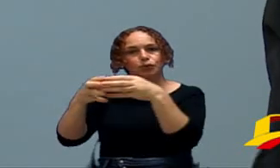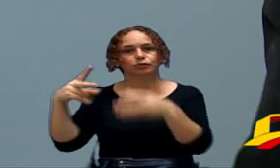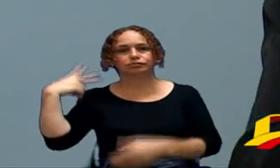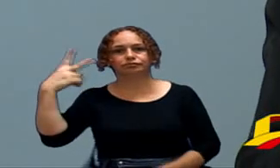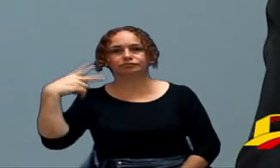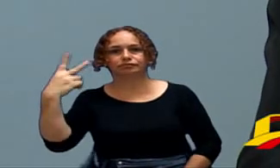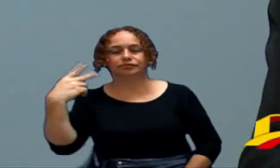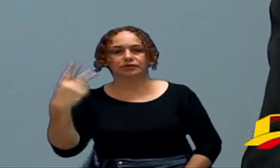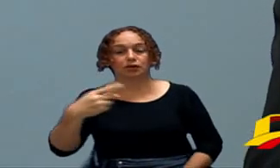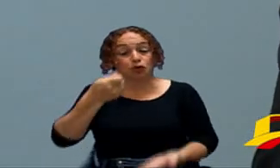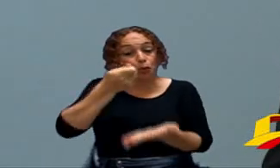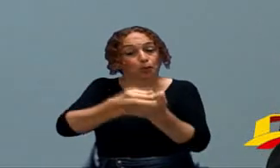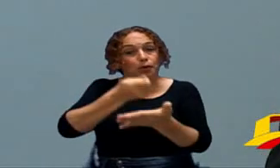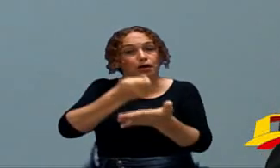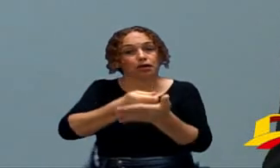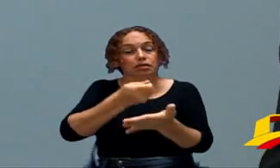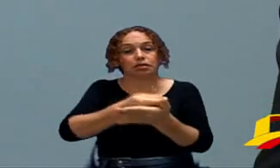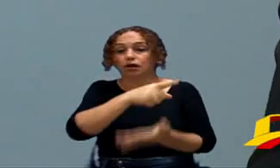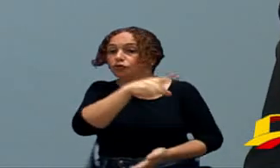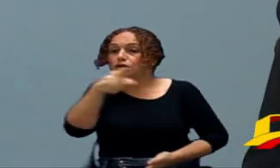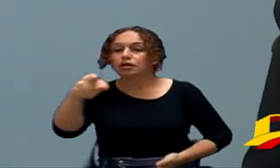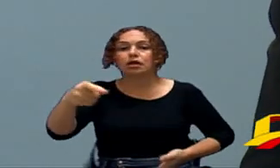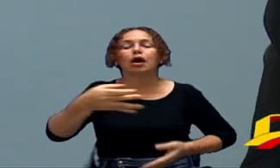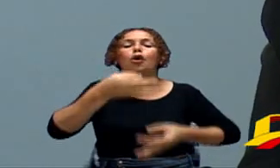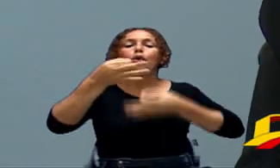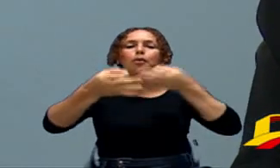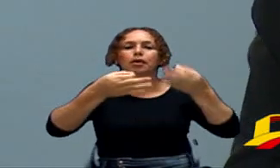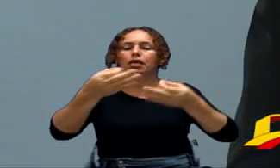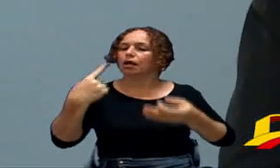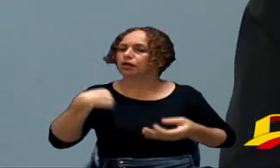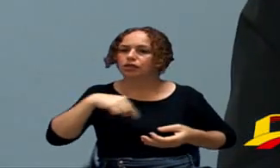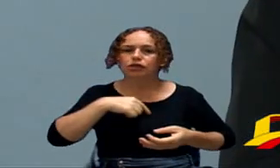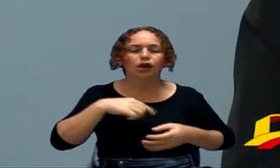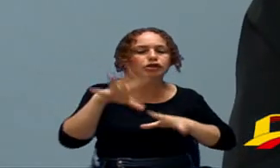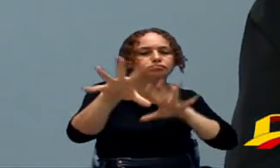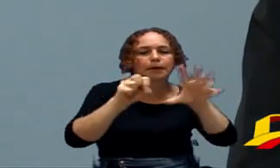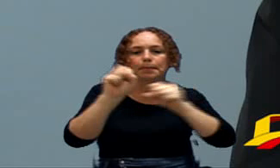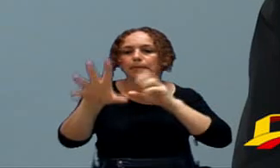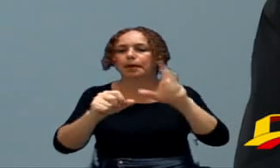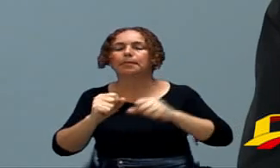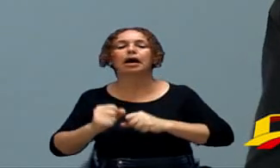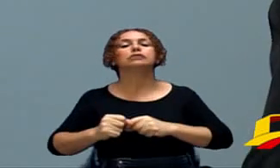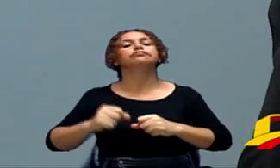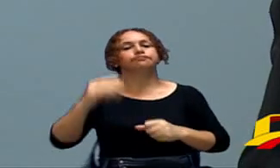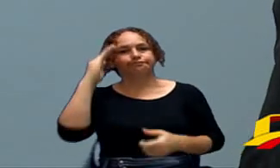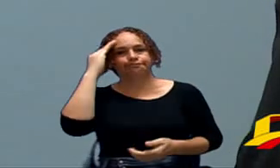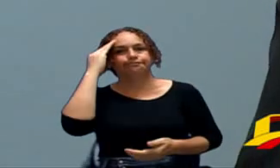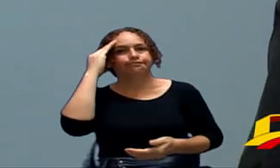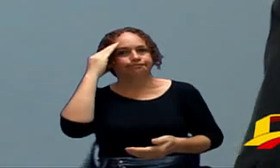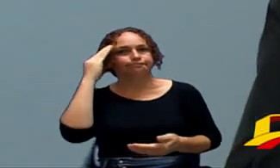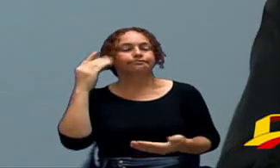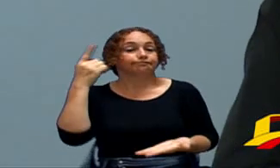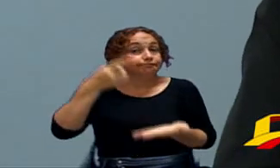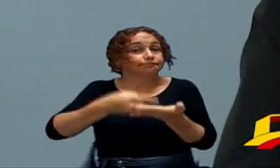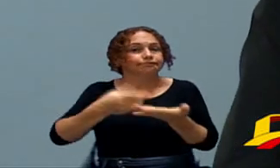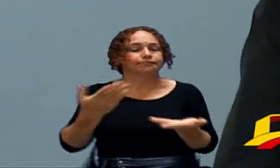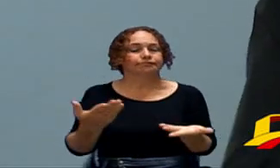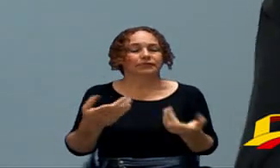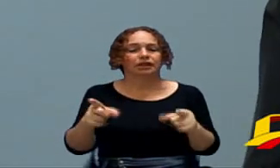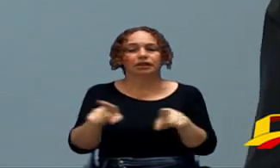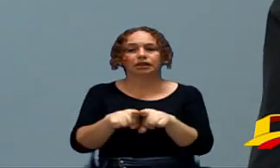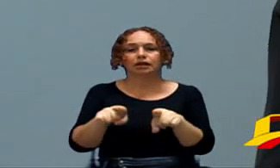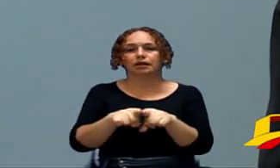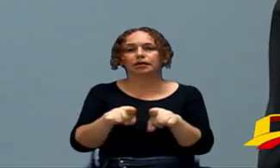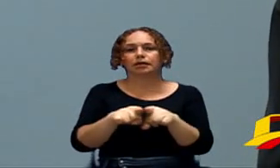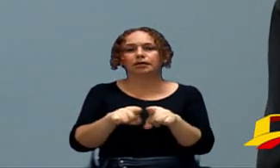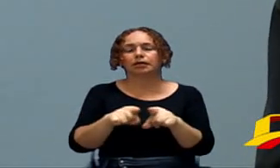população. Segundo, existe também uma recomendação do promotor Orlando Jorge Marum,